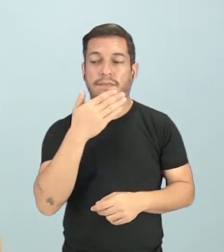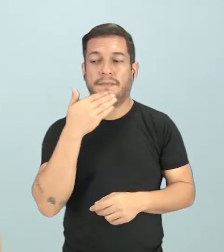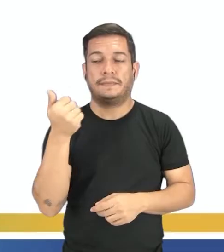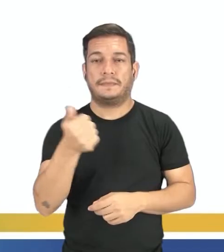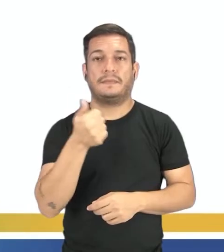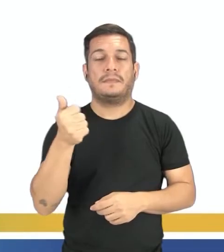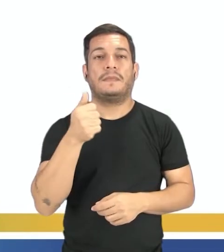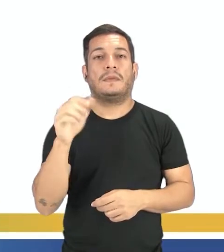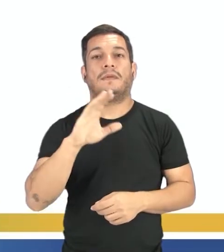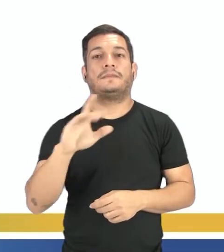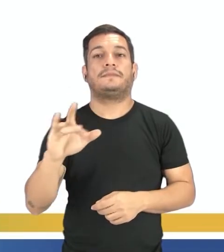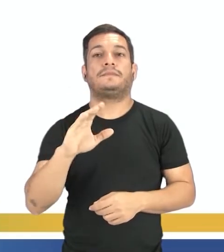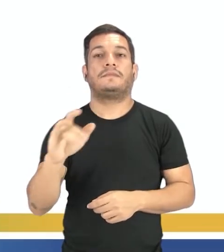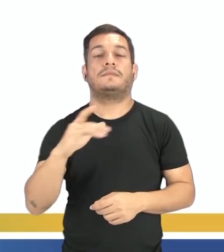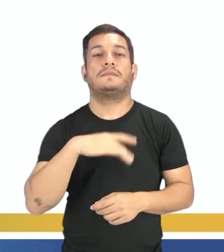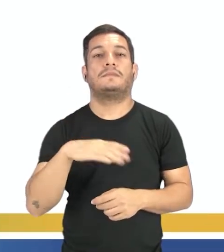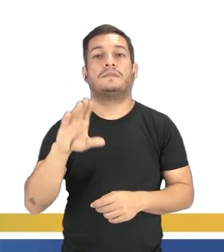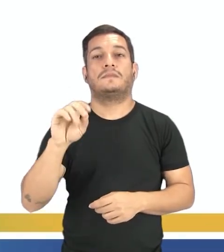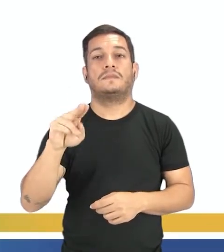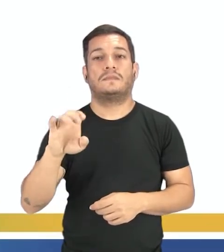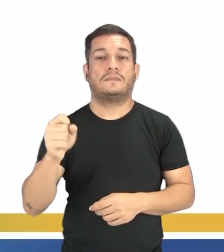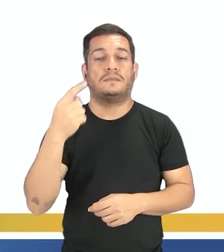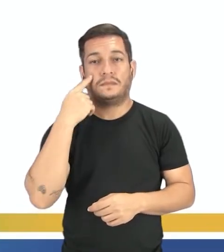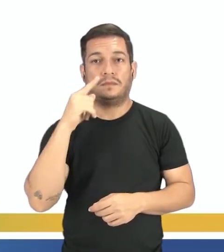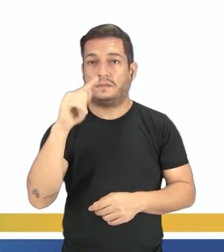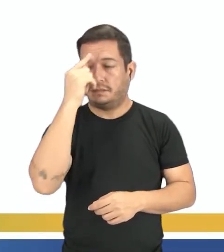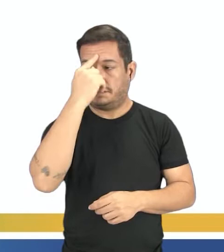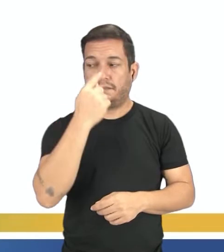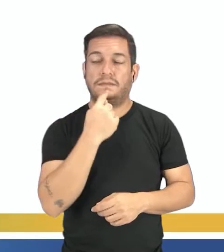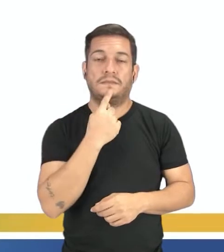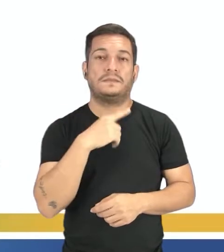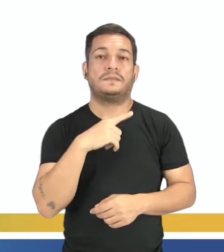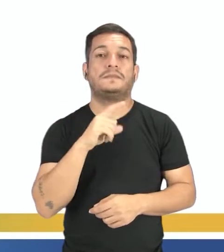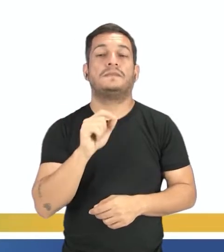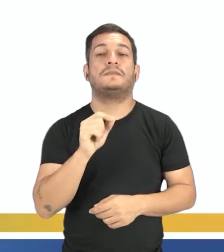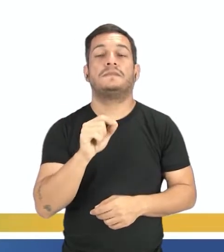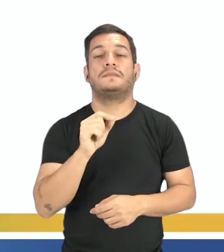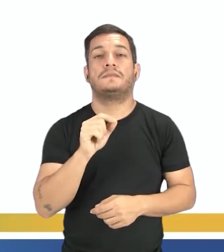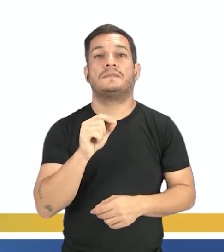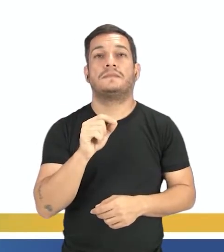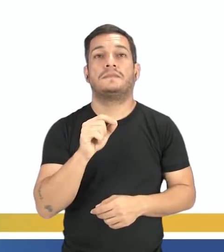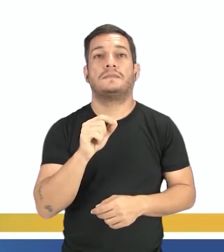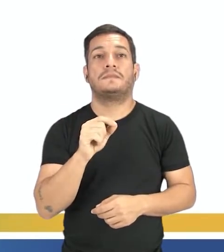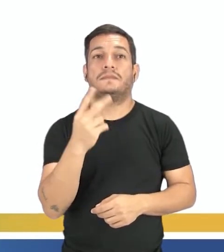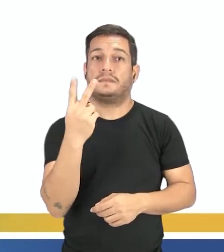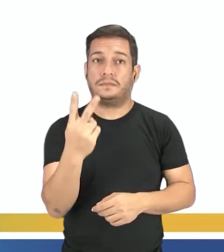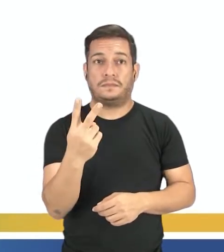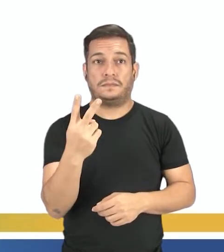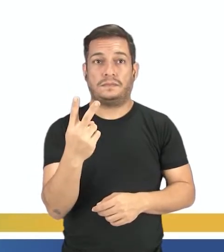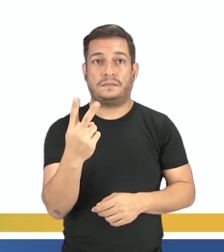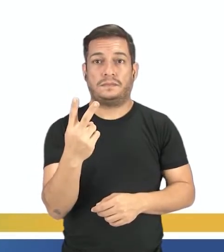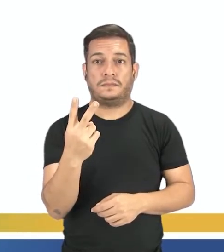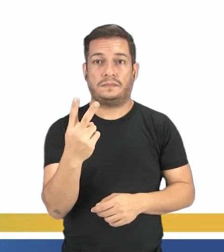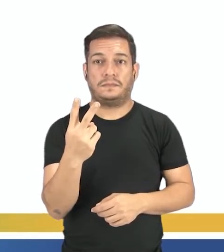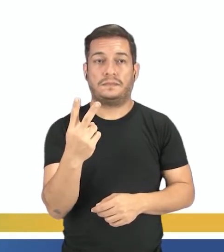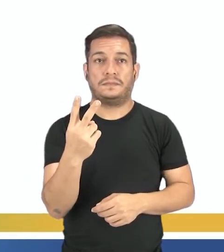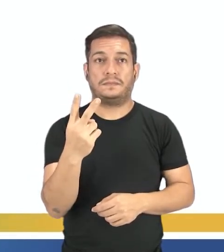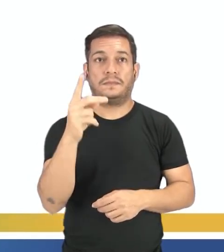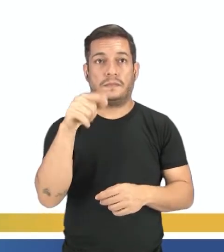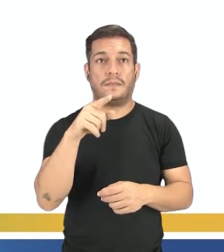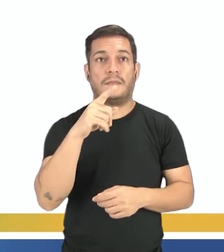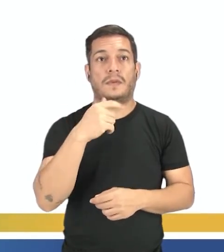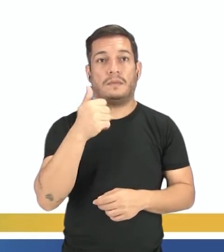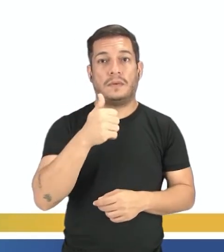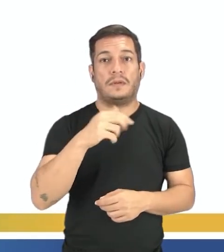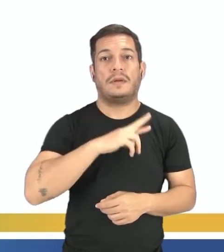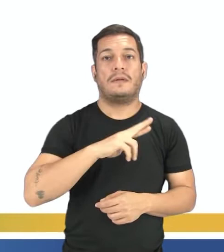a classificação dos cones, observe as figuras. Nós temos aqui a imagem de dois cones. Este representa o